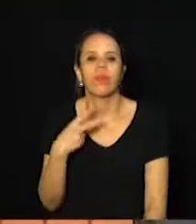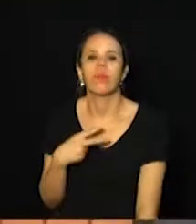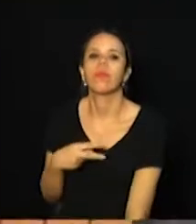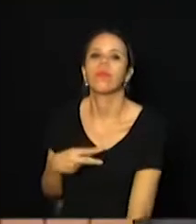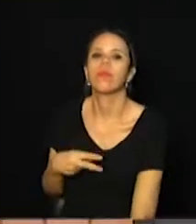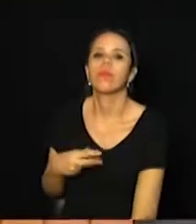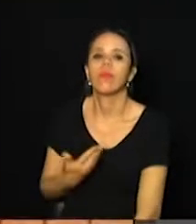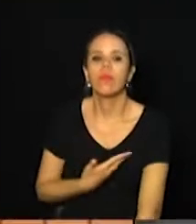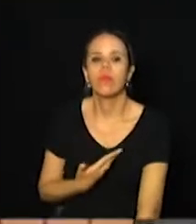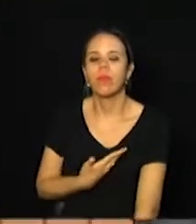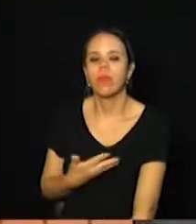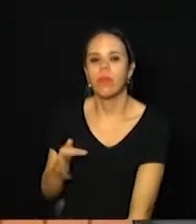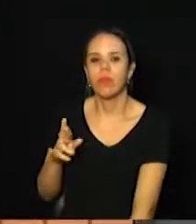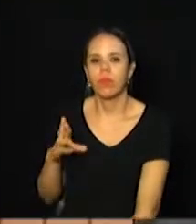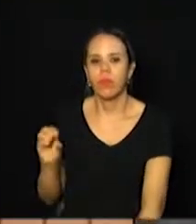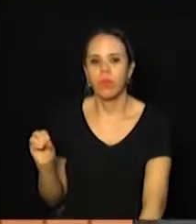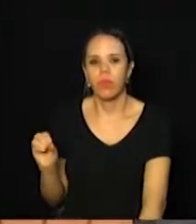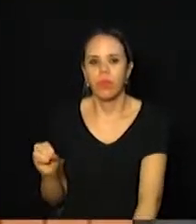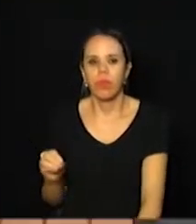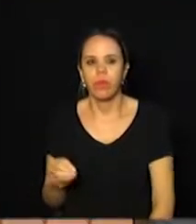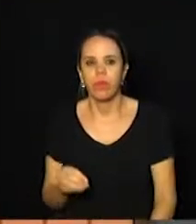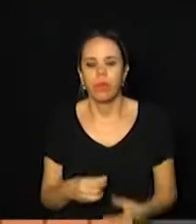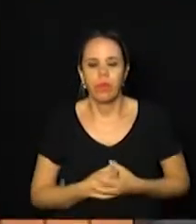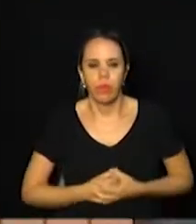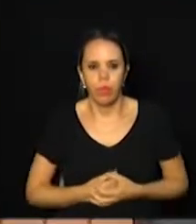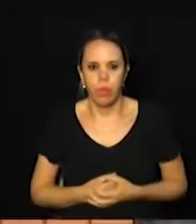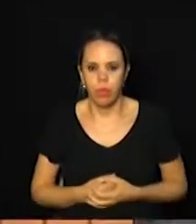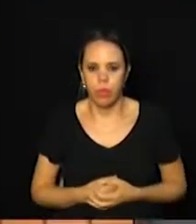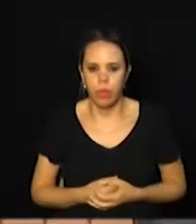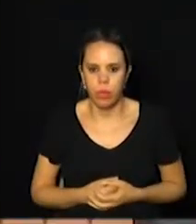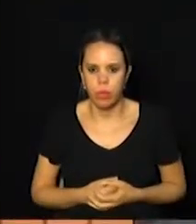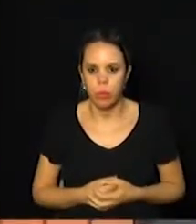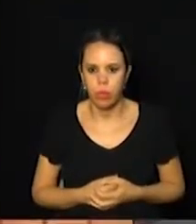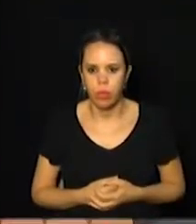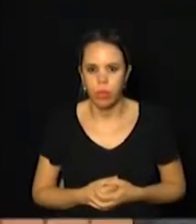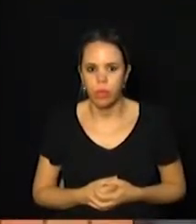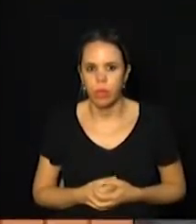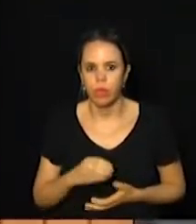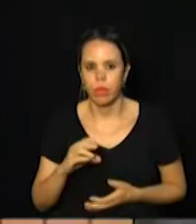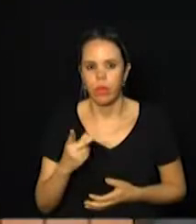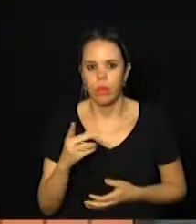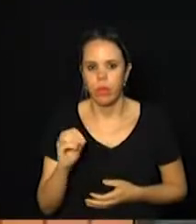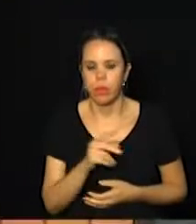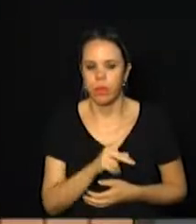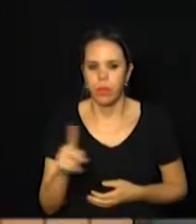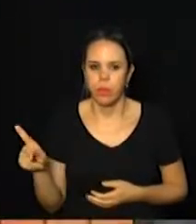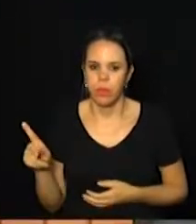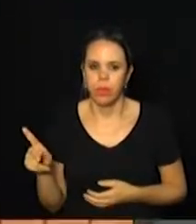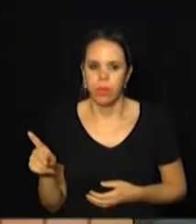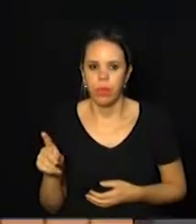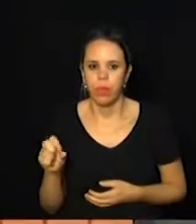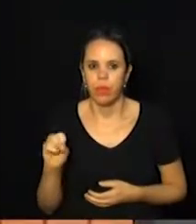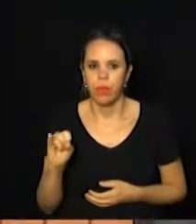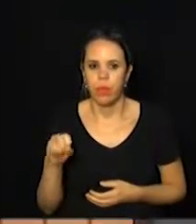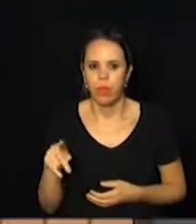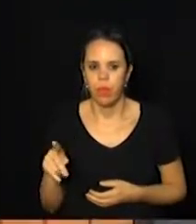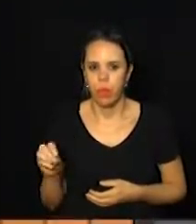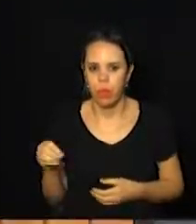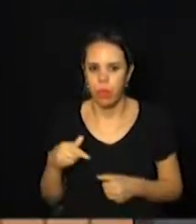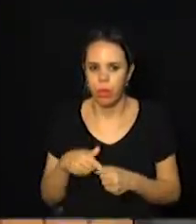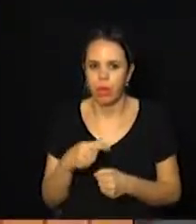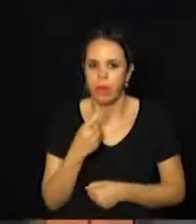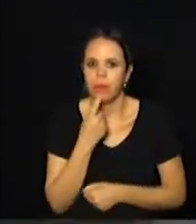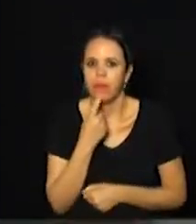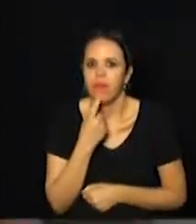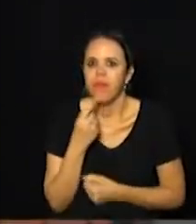nosso amigo Francisco Soares de Souza conhecido como seu Chico presidente do sinpospetro de